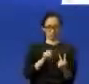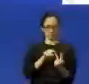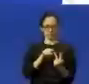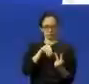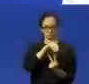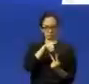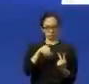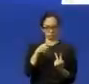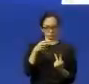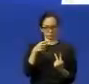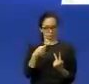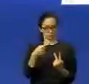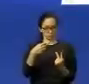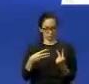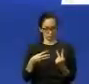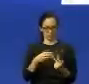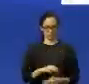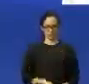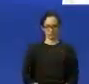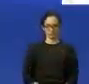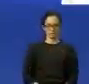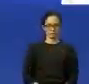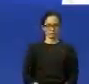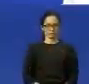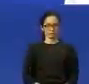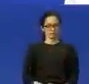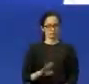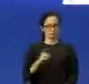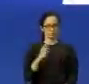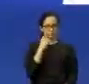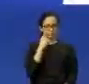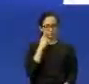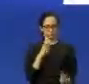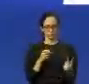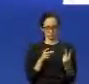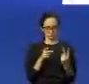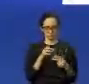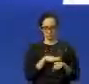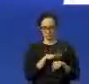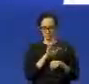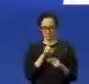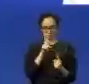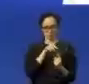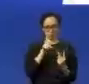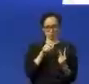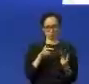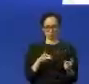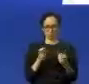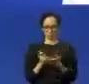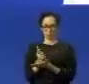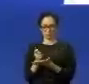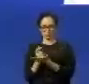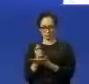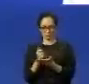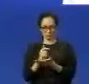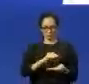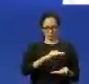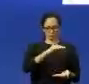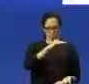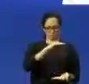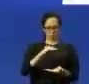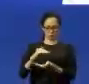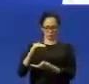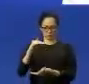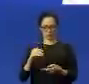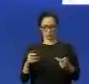de polpa de acerola, né? E aí, no caso, aí, para o comerciante, as polpas são vendidas em embalagens de igual volume, né?